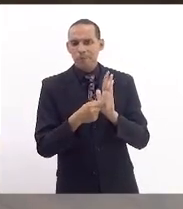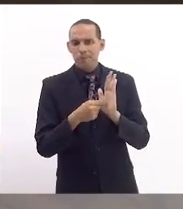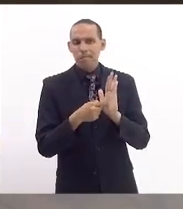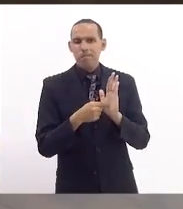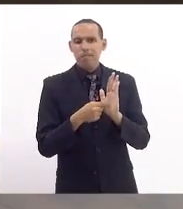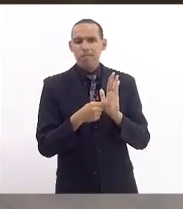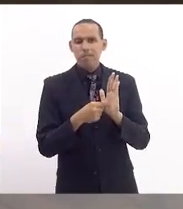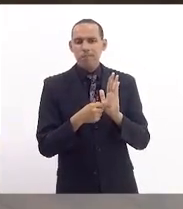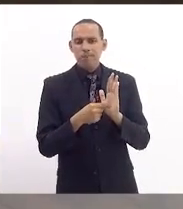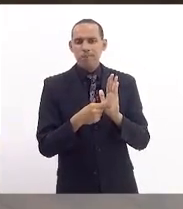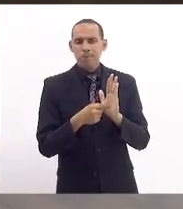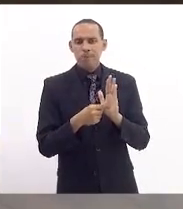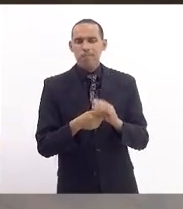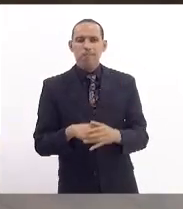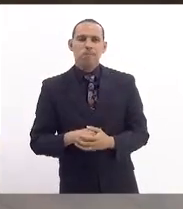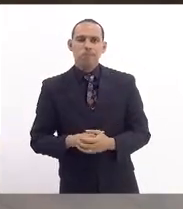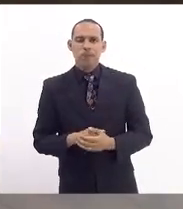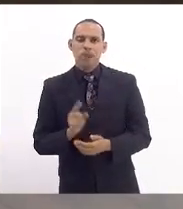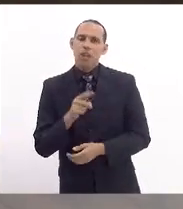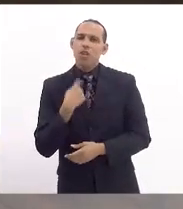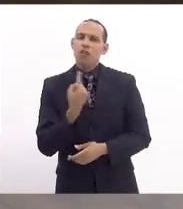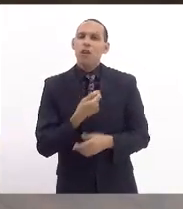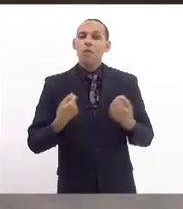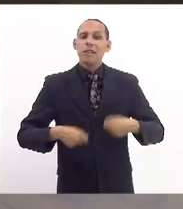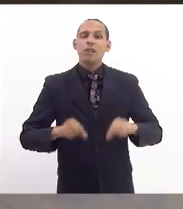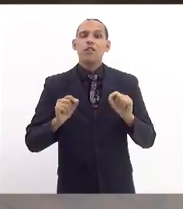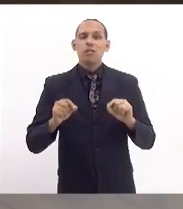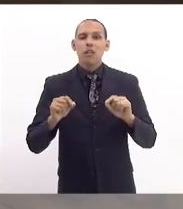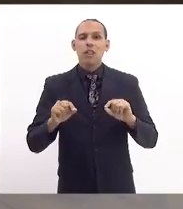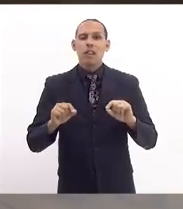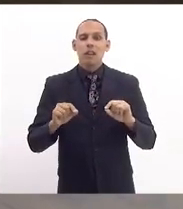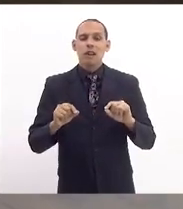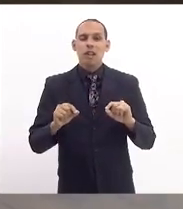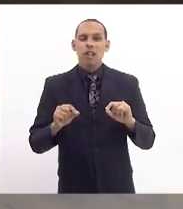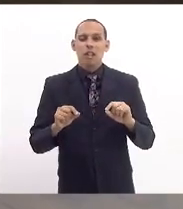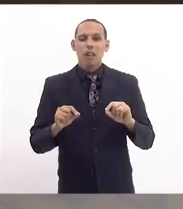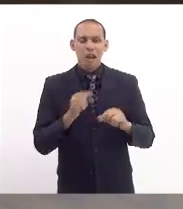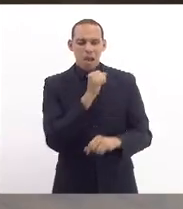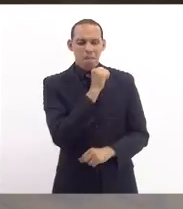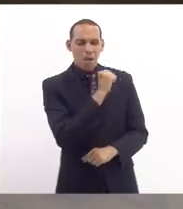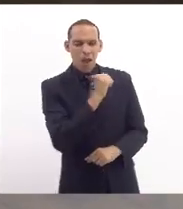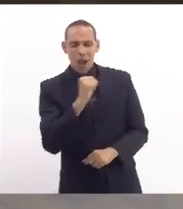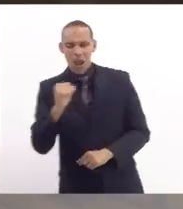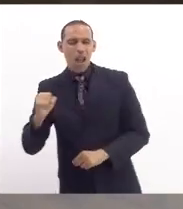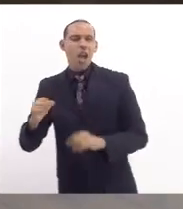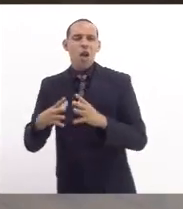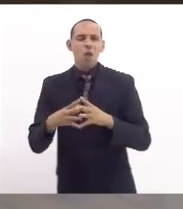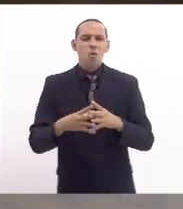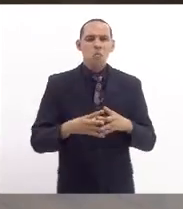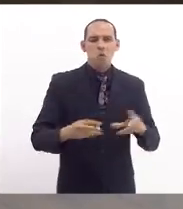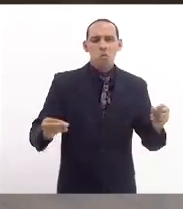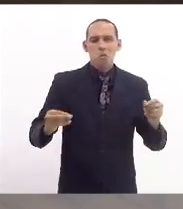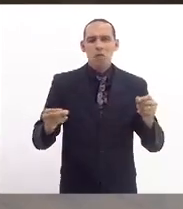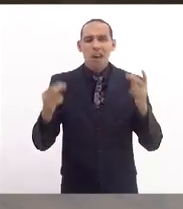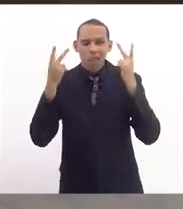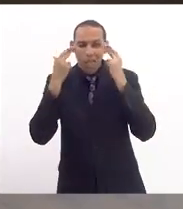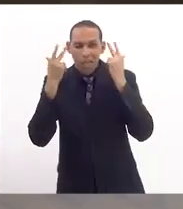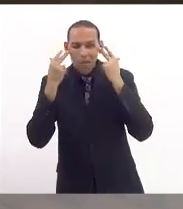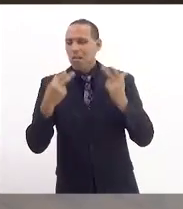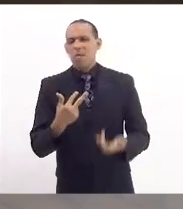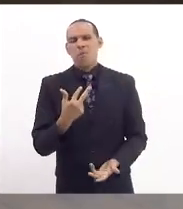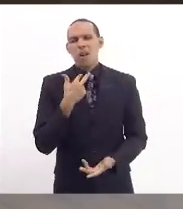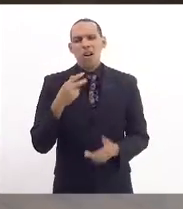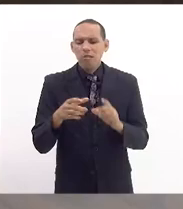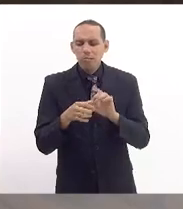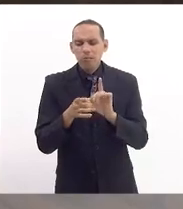esse né em que a gente precisa desnaturalizar é o desaparecimento durante a democracia